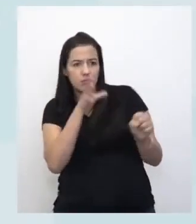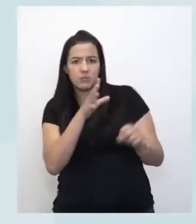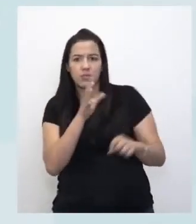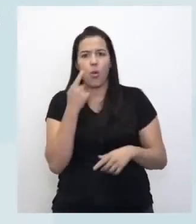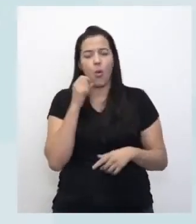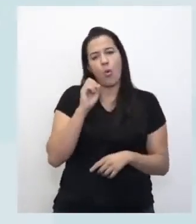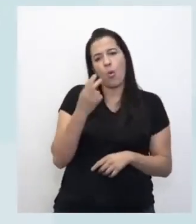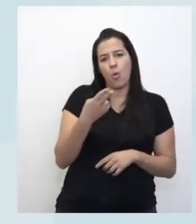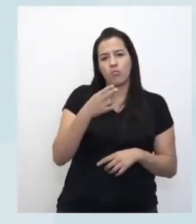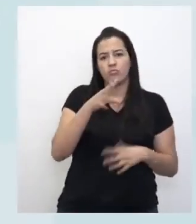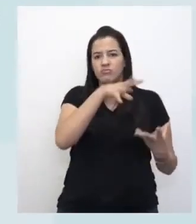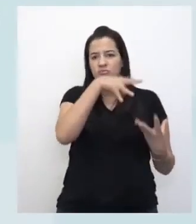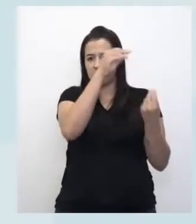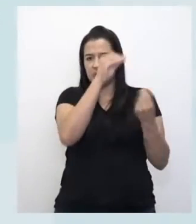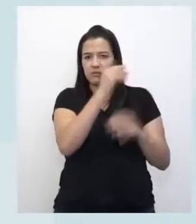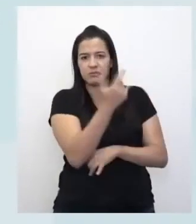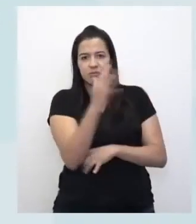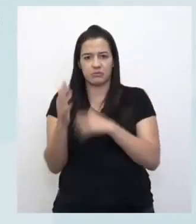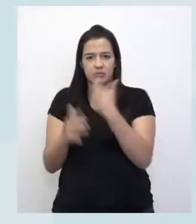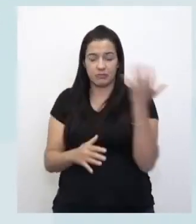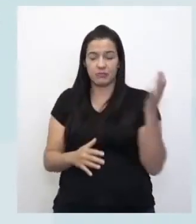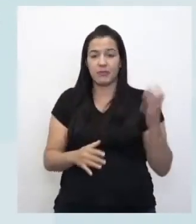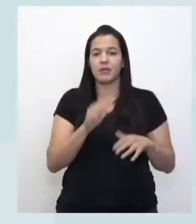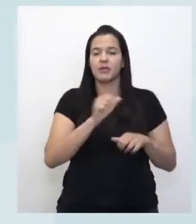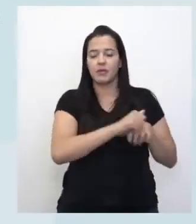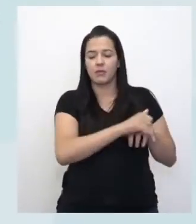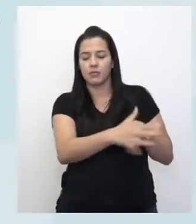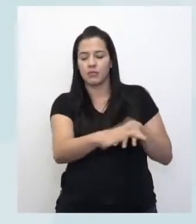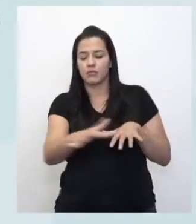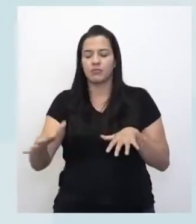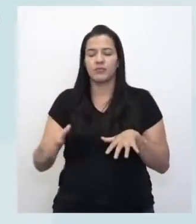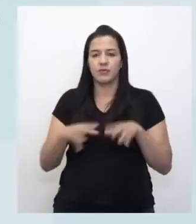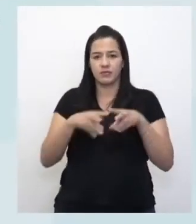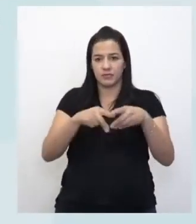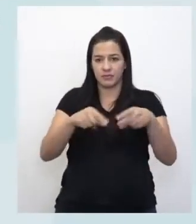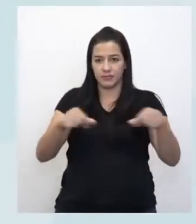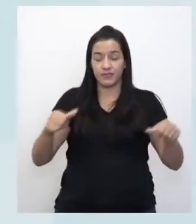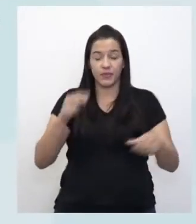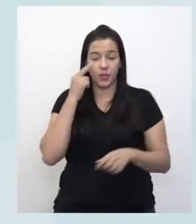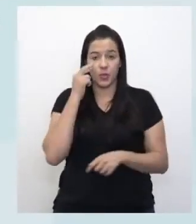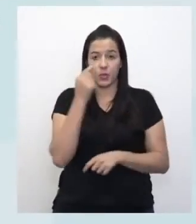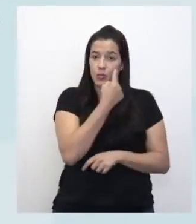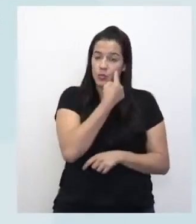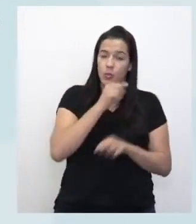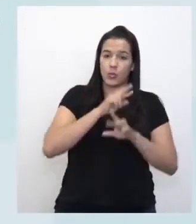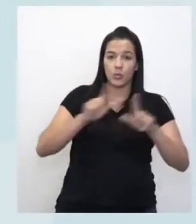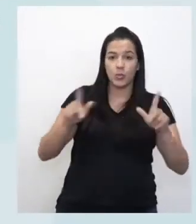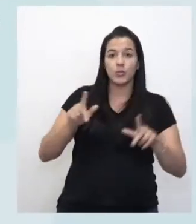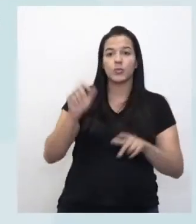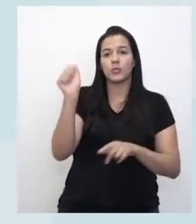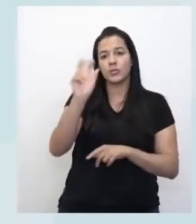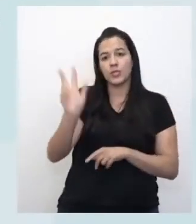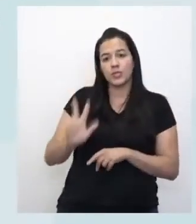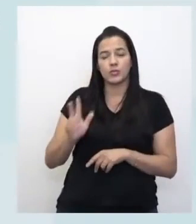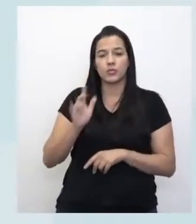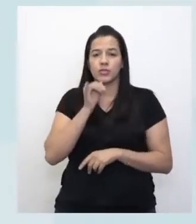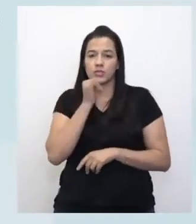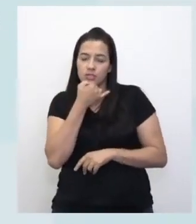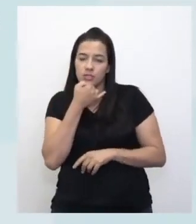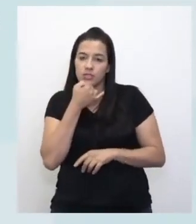nas faces o branco das areias que bordam o mar, nos olhos o azul triste das águas